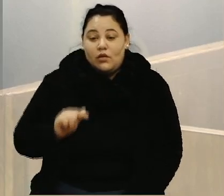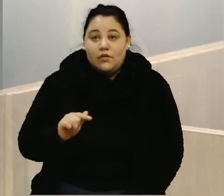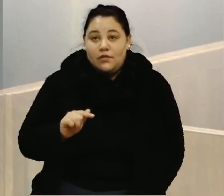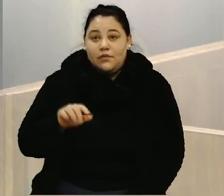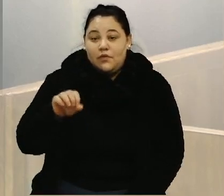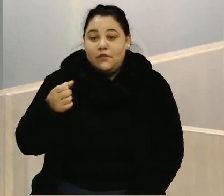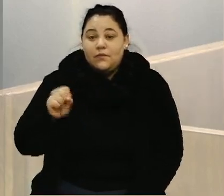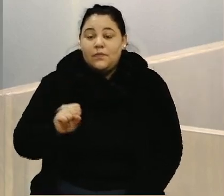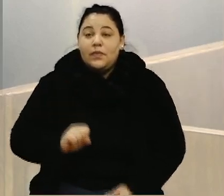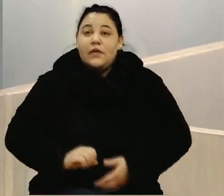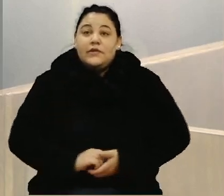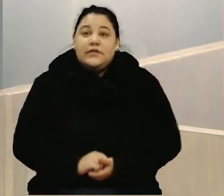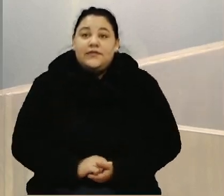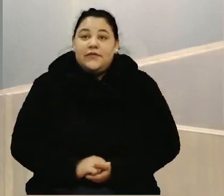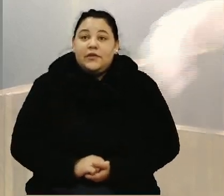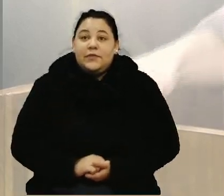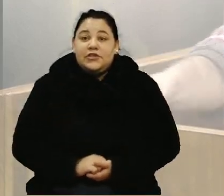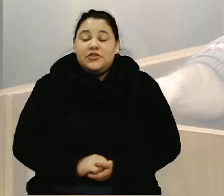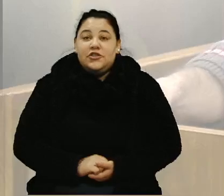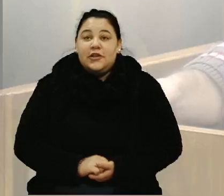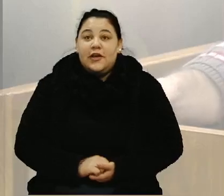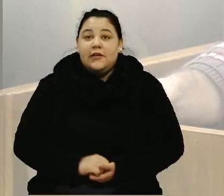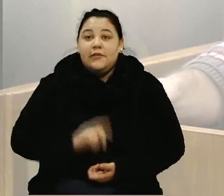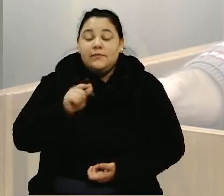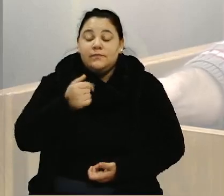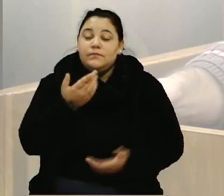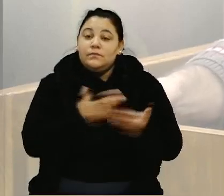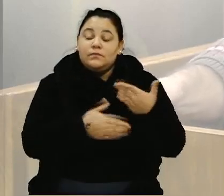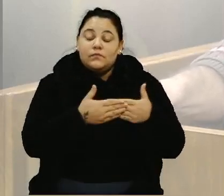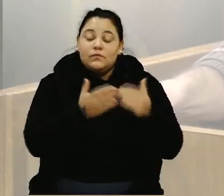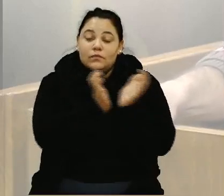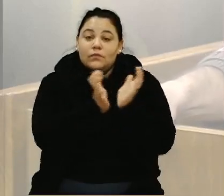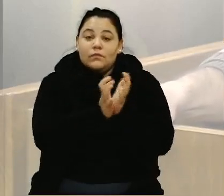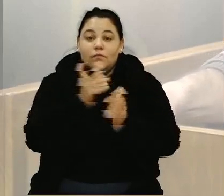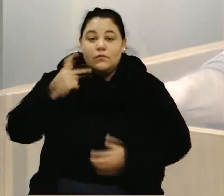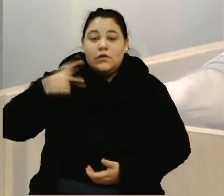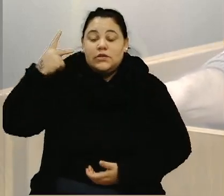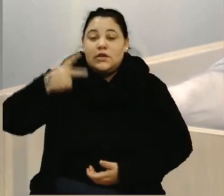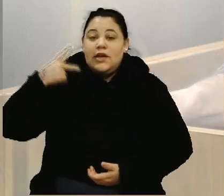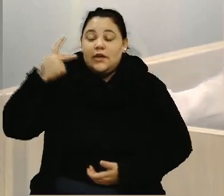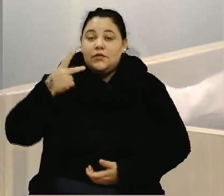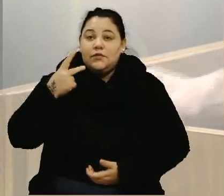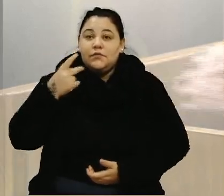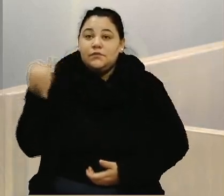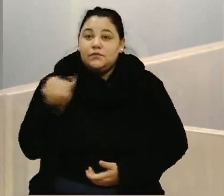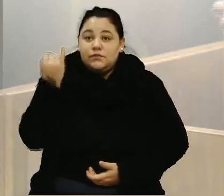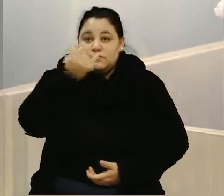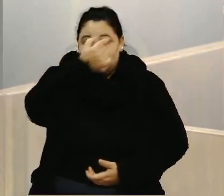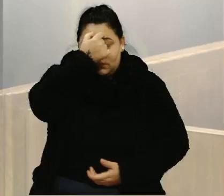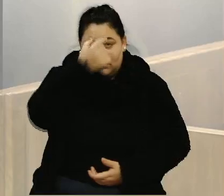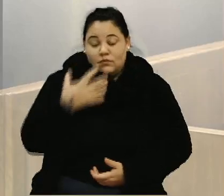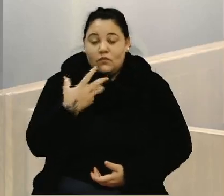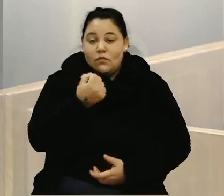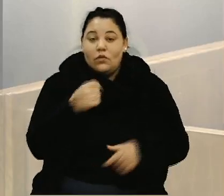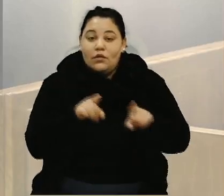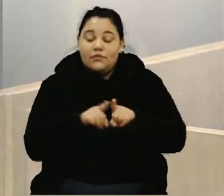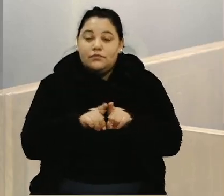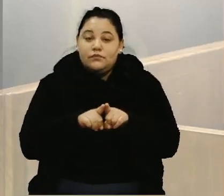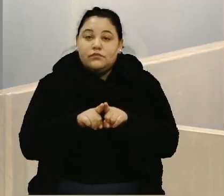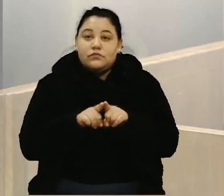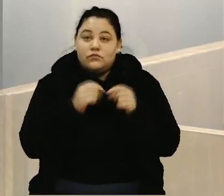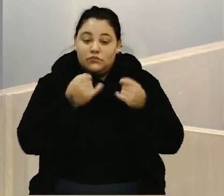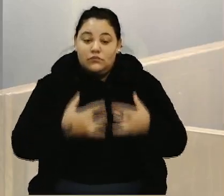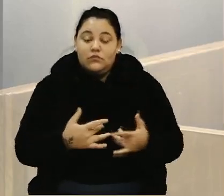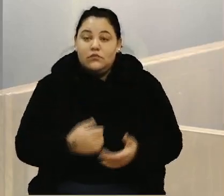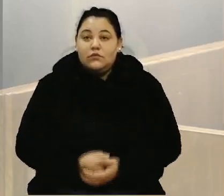1788. Mas também tem os demais colegas aqui, vereadores, também é importante essa conscientização de todos, reforçando. O